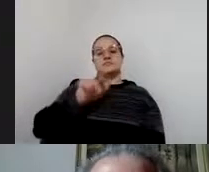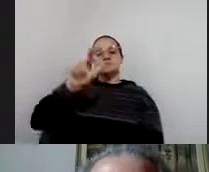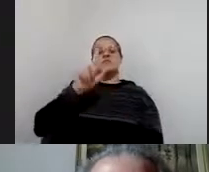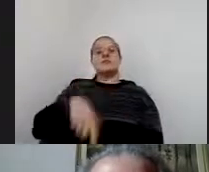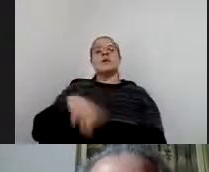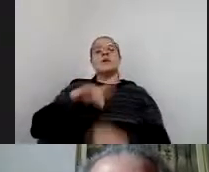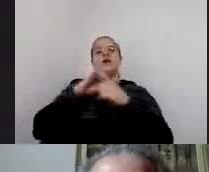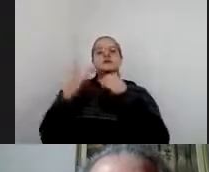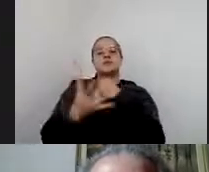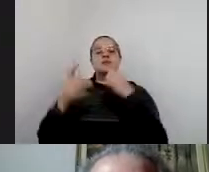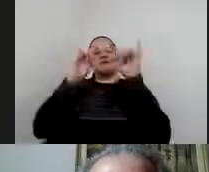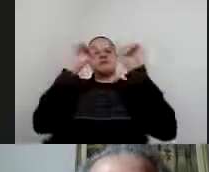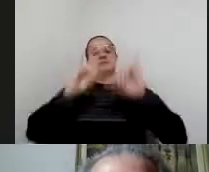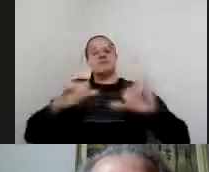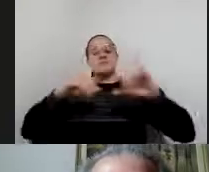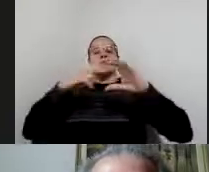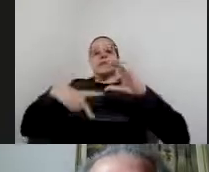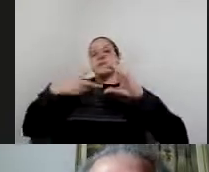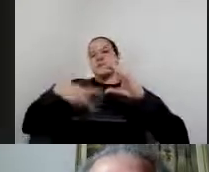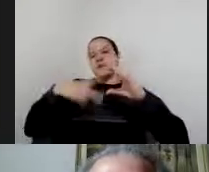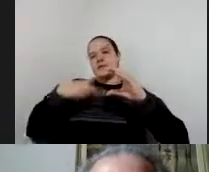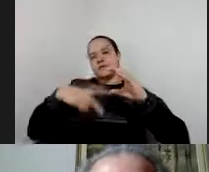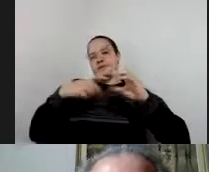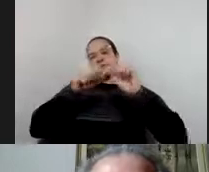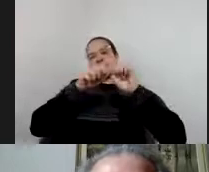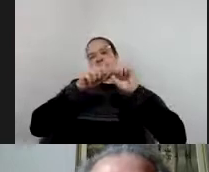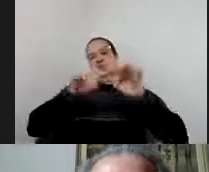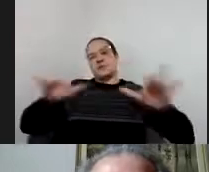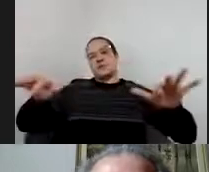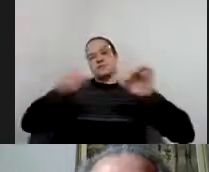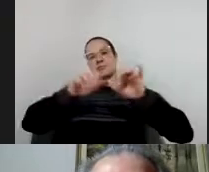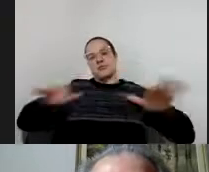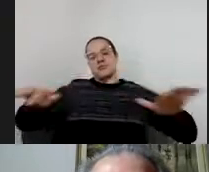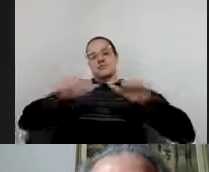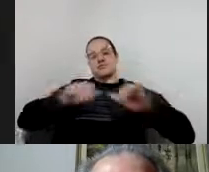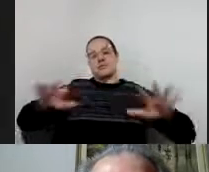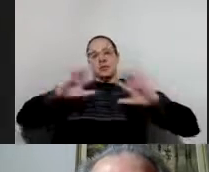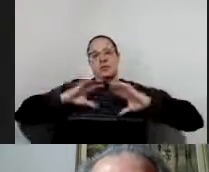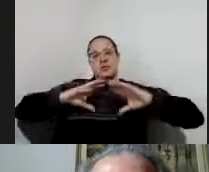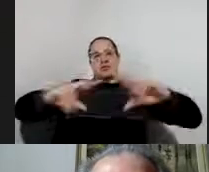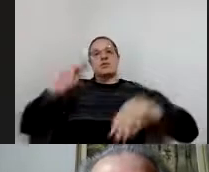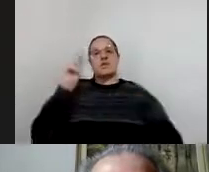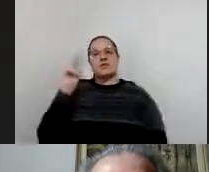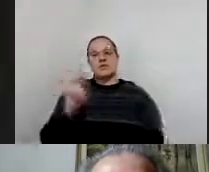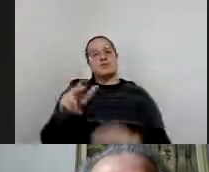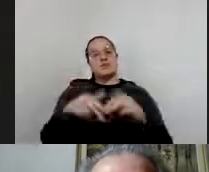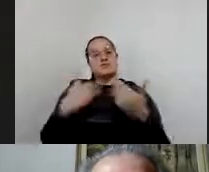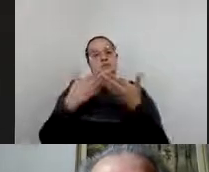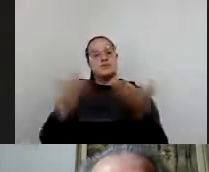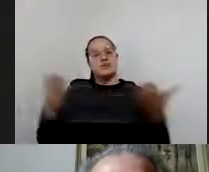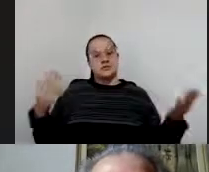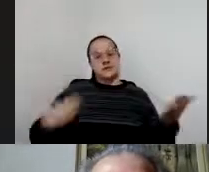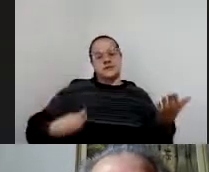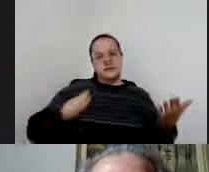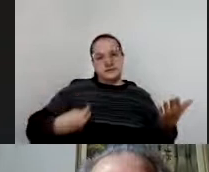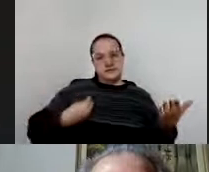sociais da Câmara, e aí compartilhada com todos os parceiros. Então já fica aqui o convite para que todo mundo que está nessa reunião, né,